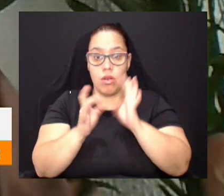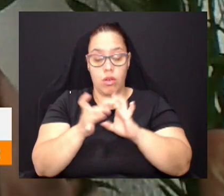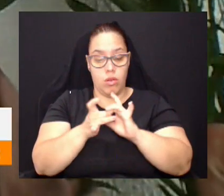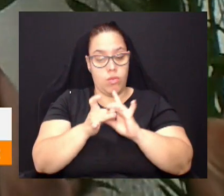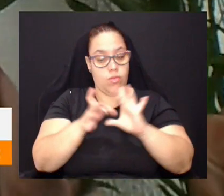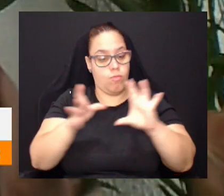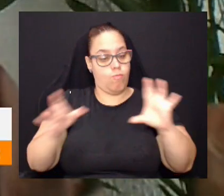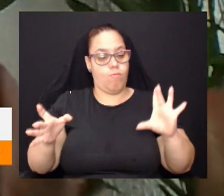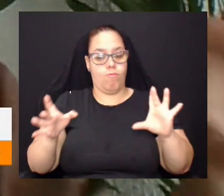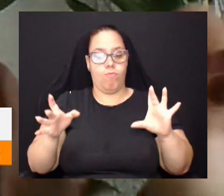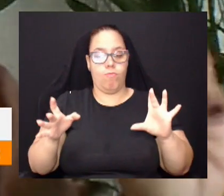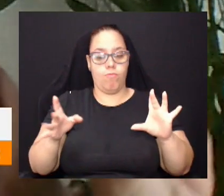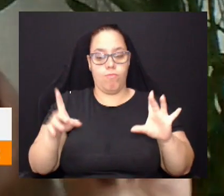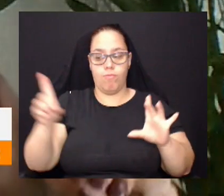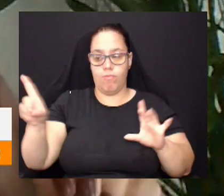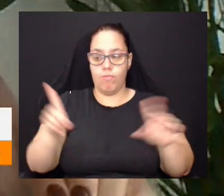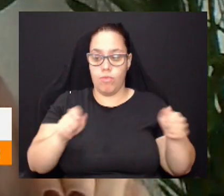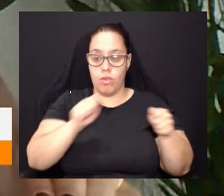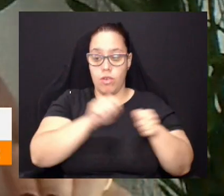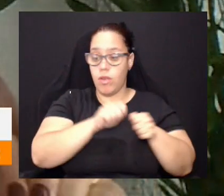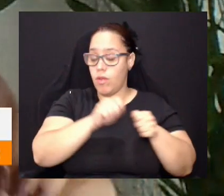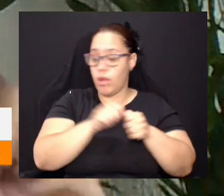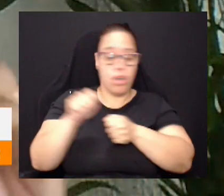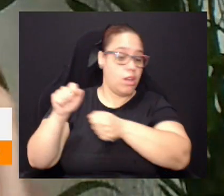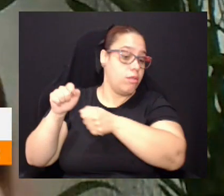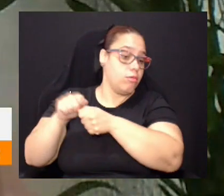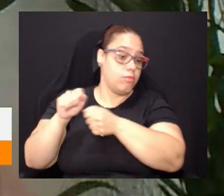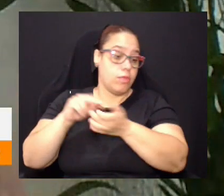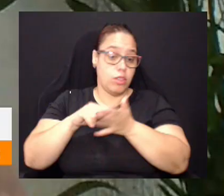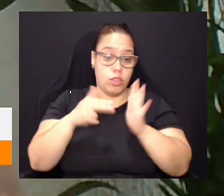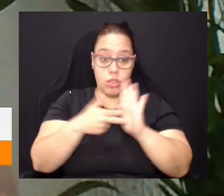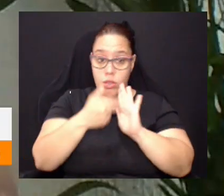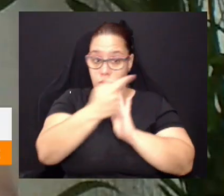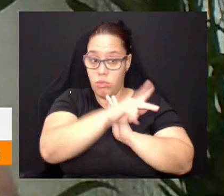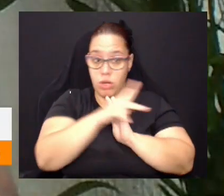cada um façam coisas que façam sentido,